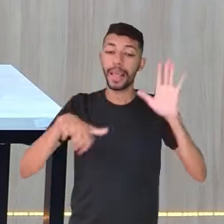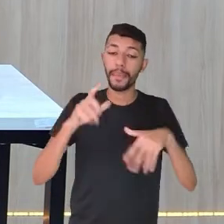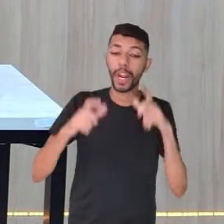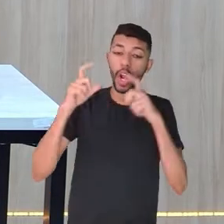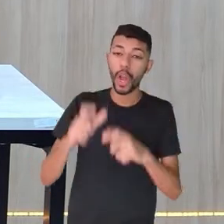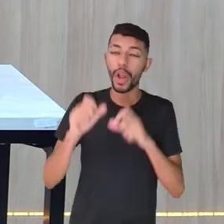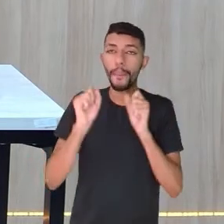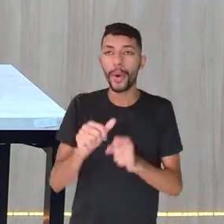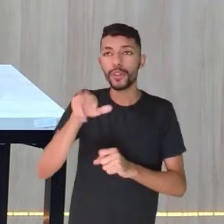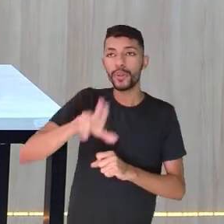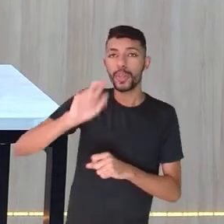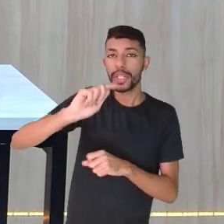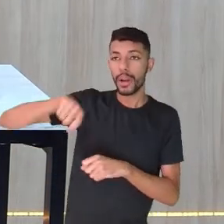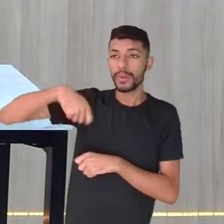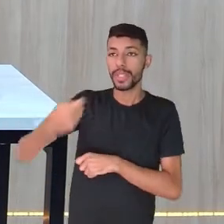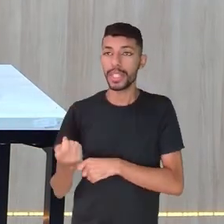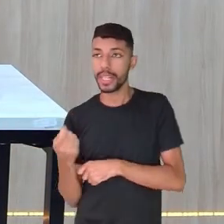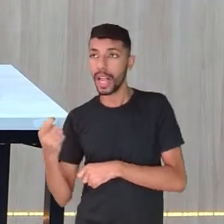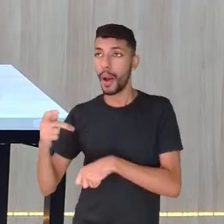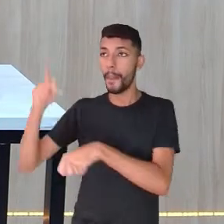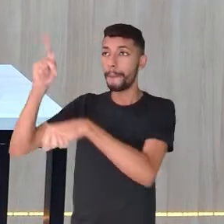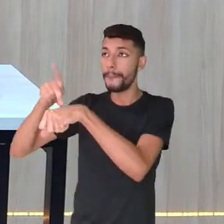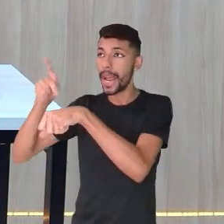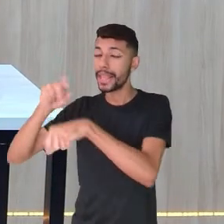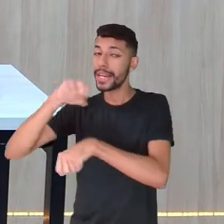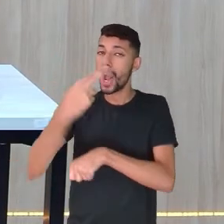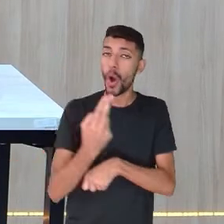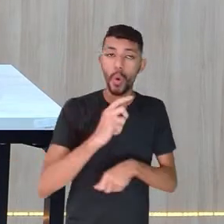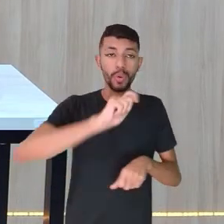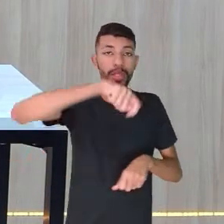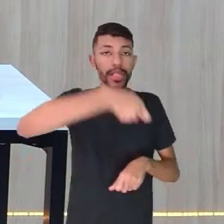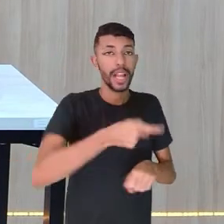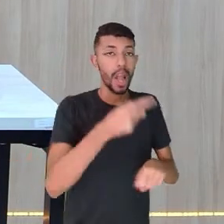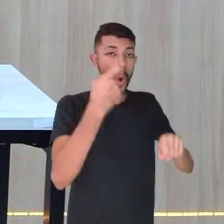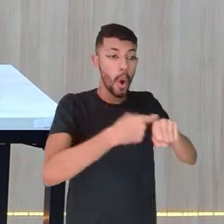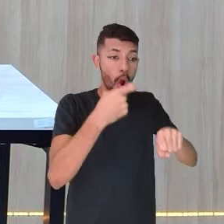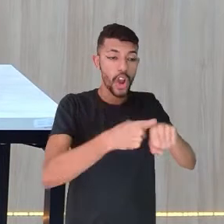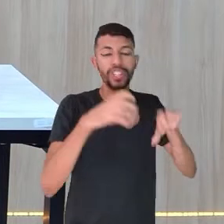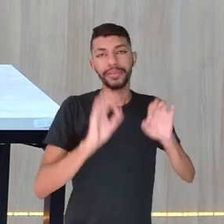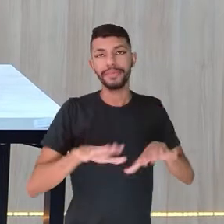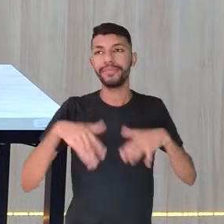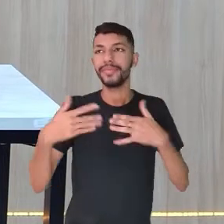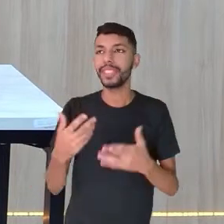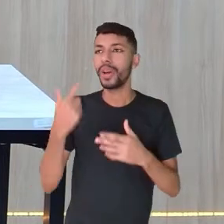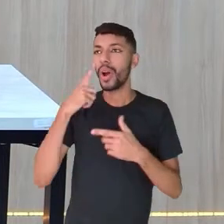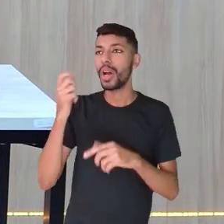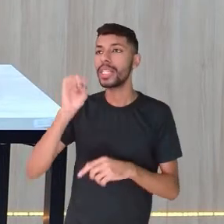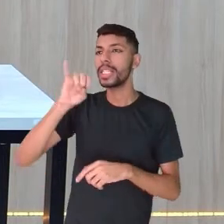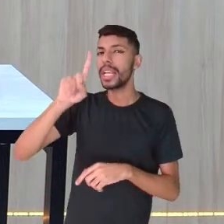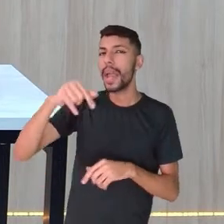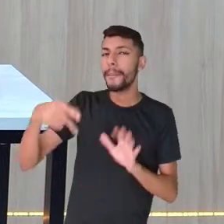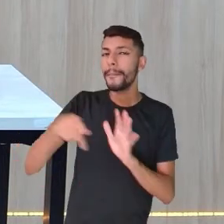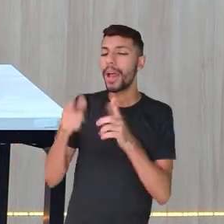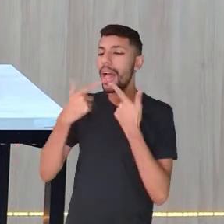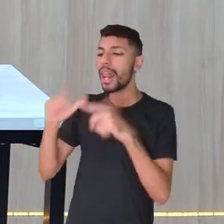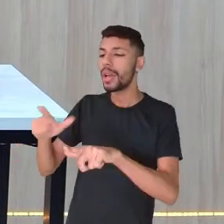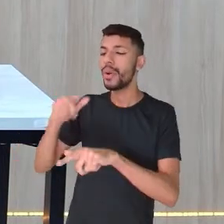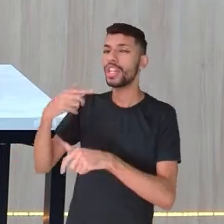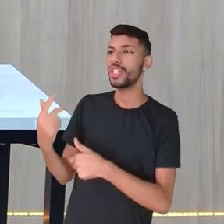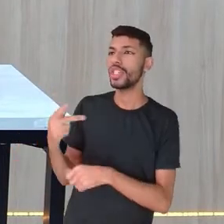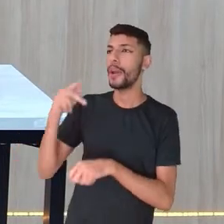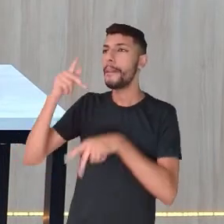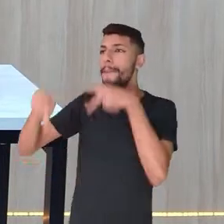usar o termo rocha ou eu vou usar pedra, né? Na questão de uma linguagem popular, eu estou lá conversando com os amigos que essa